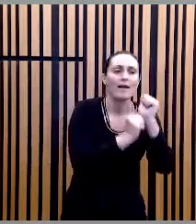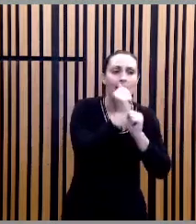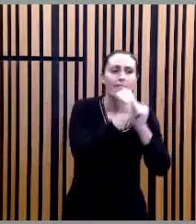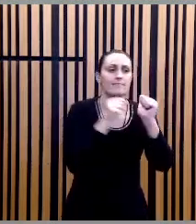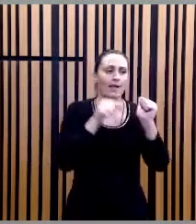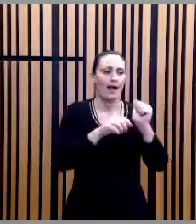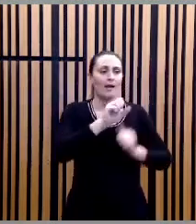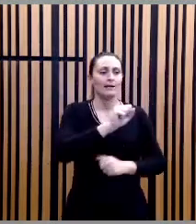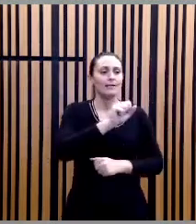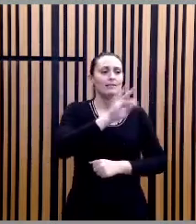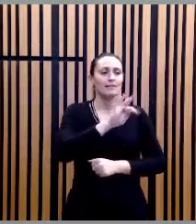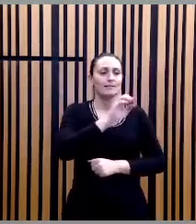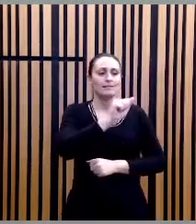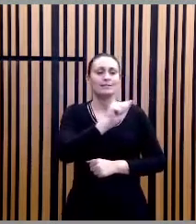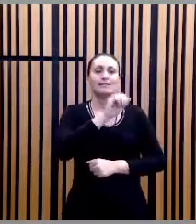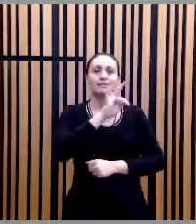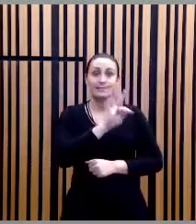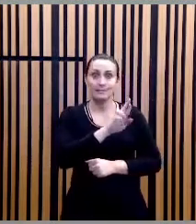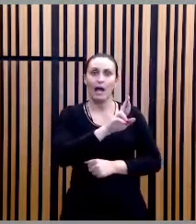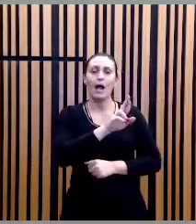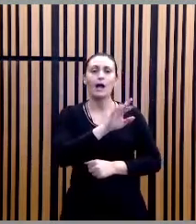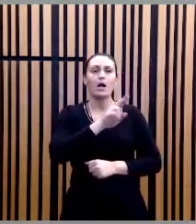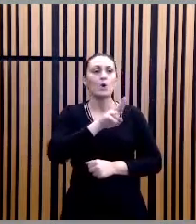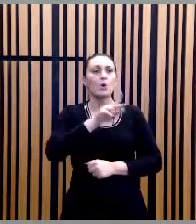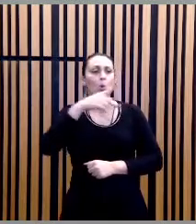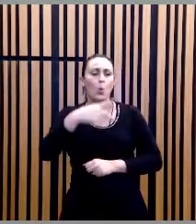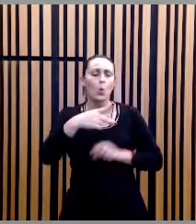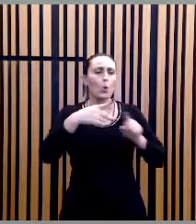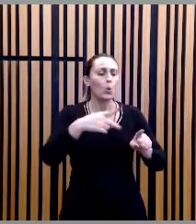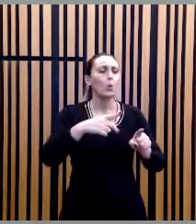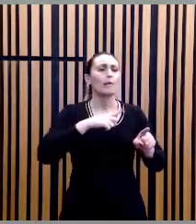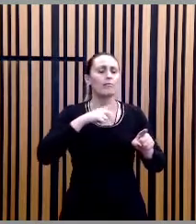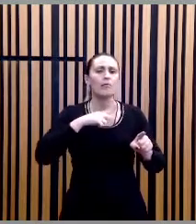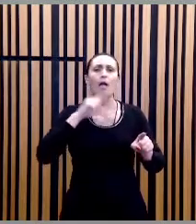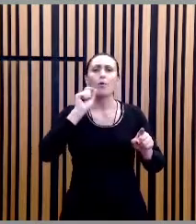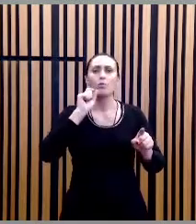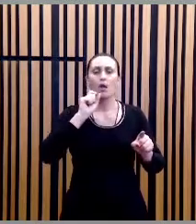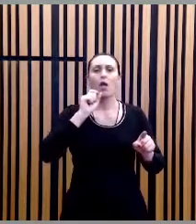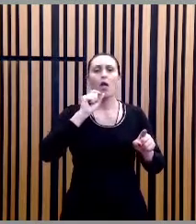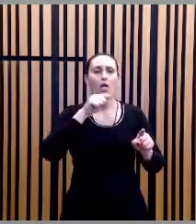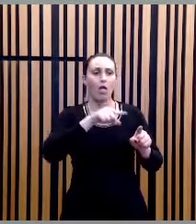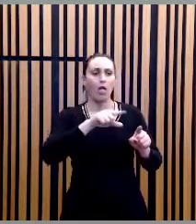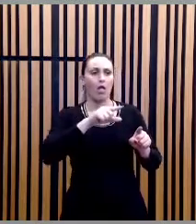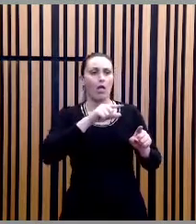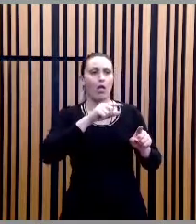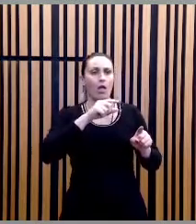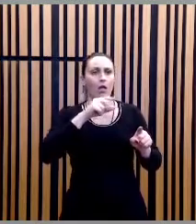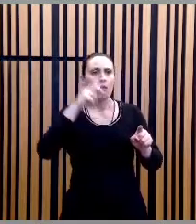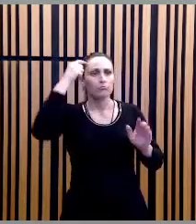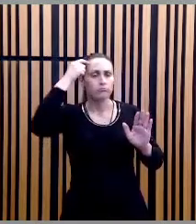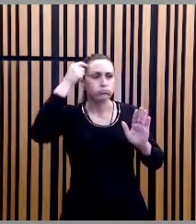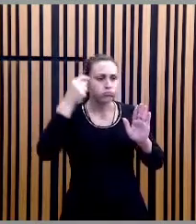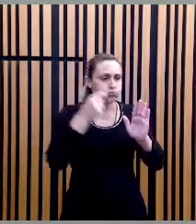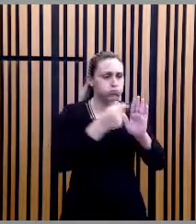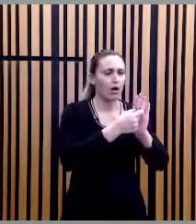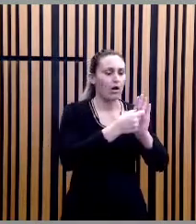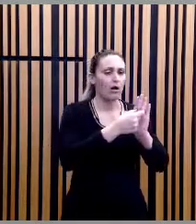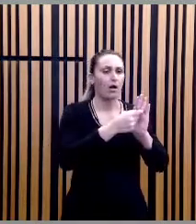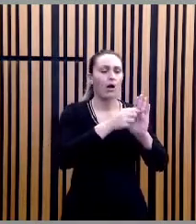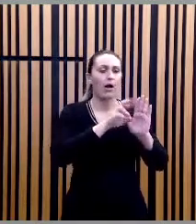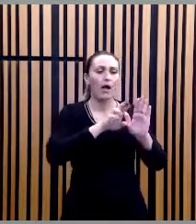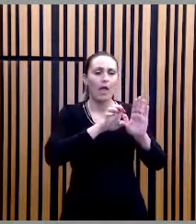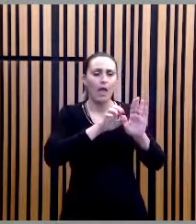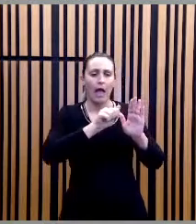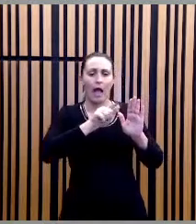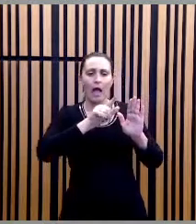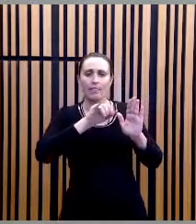parques tecnológicos, sobre inovação, sobre inteligência artificial, sobre realidade aumentada. Tudo isso a gente tem